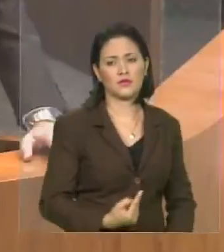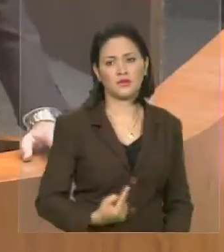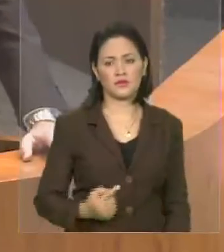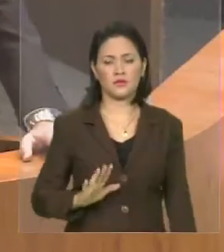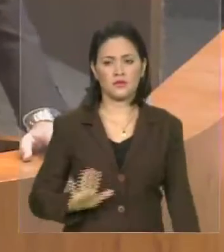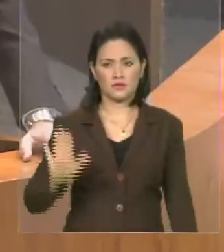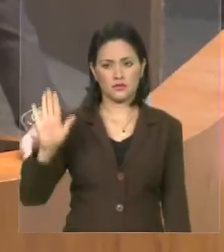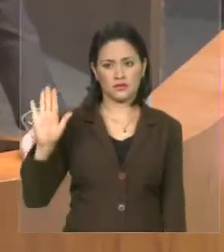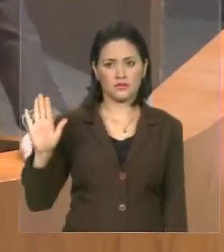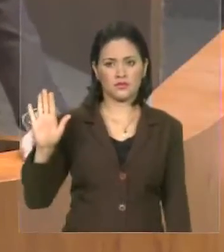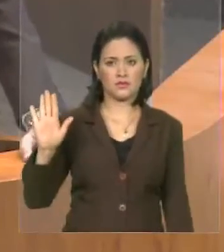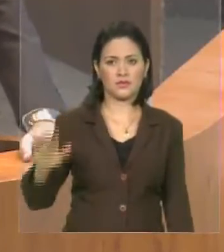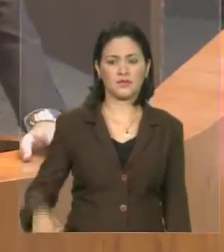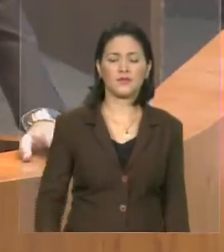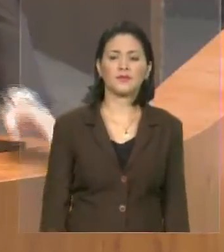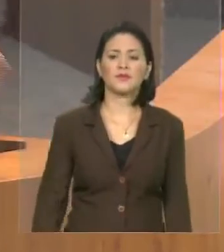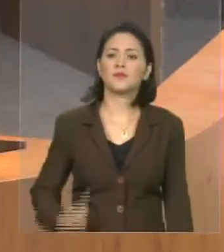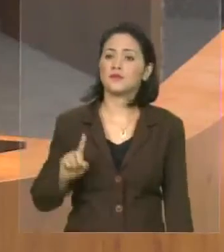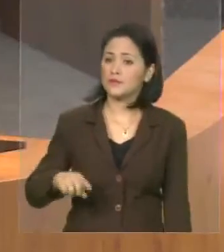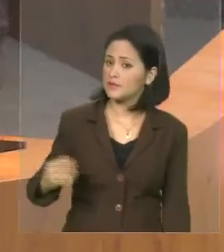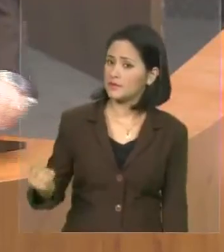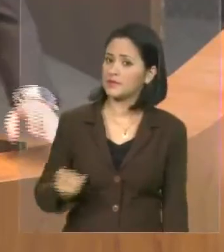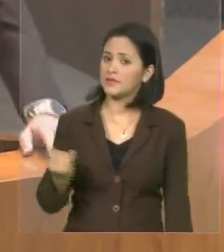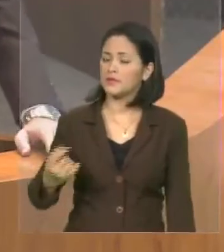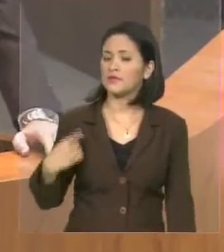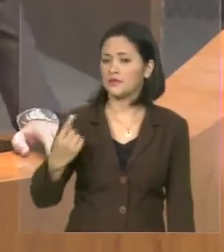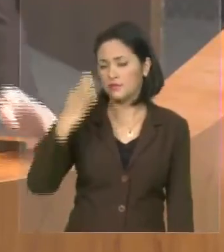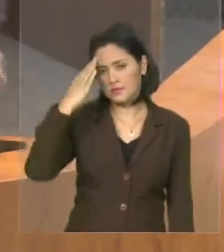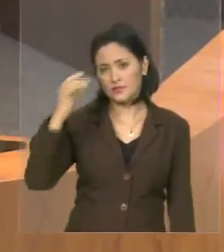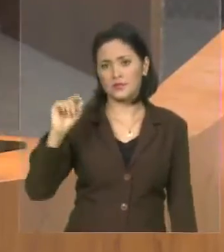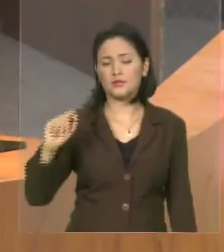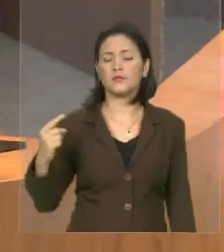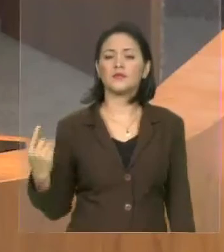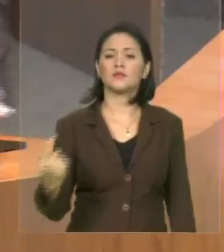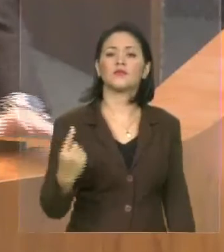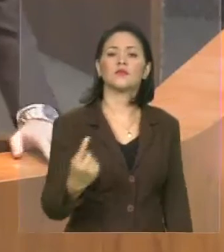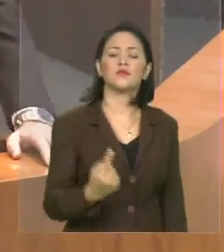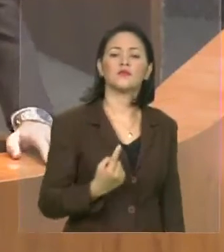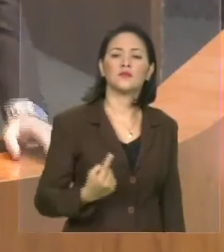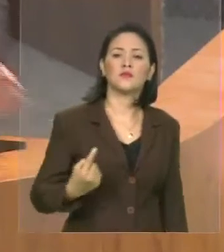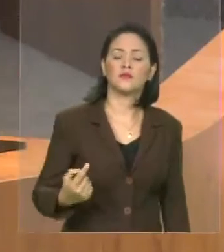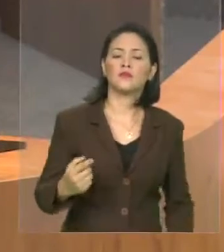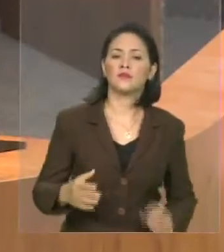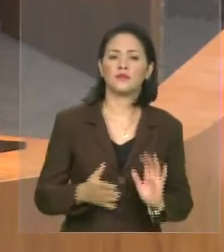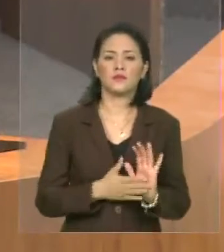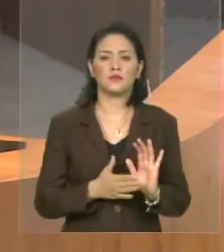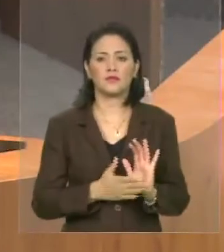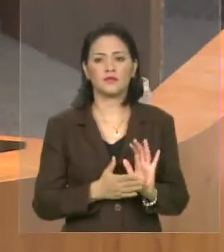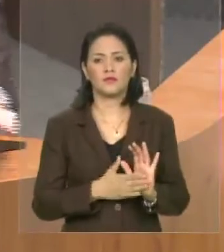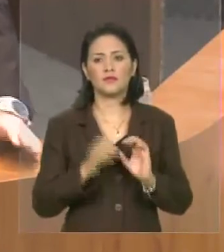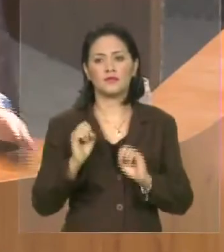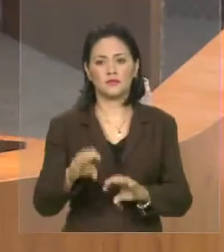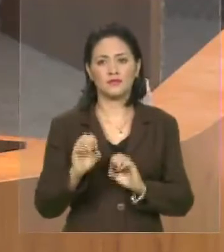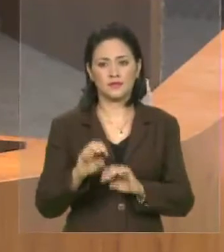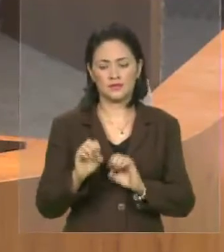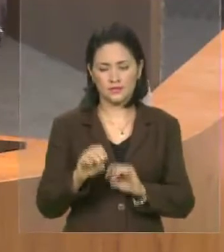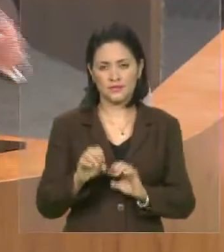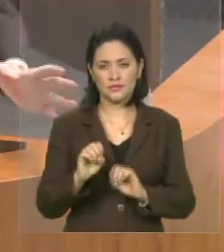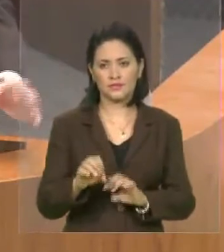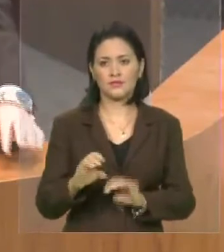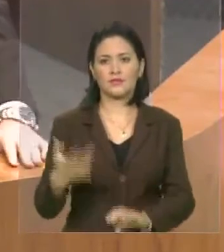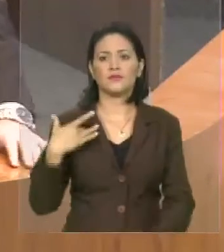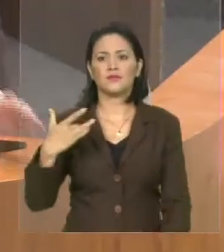É importante sabermos o que cada candidato tem a oferecer na área da educação, na área